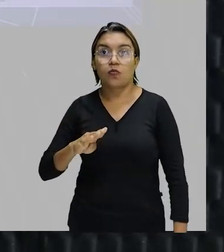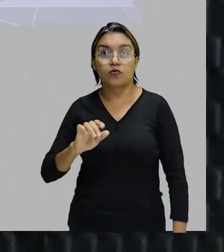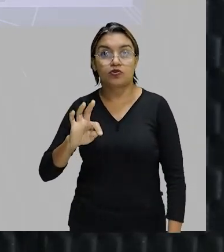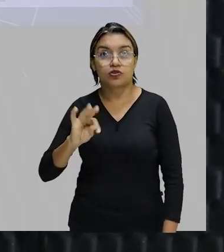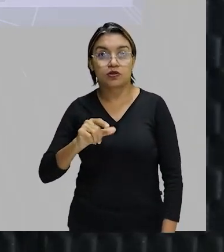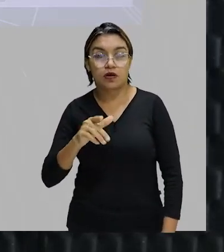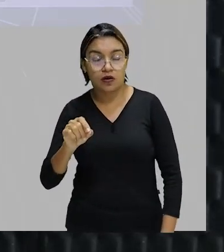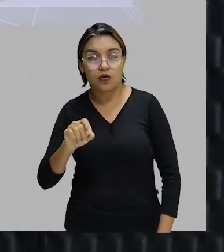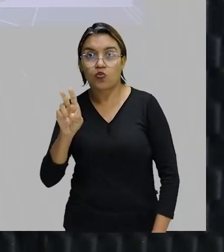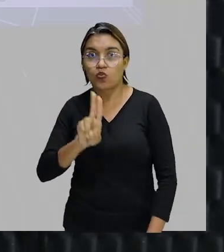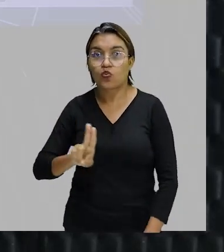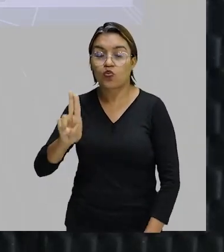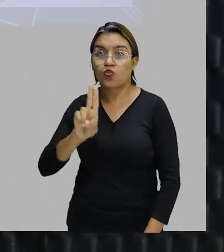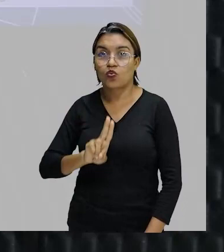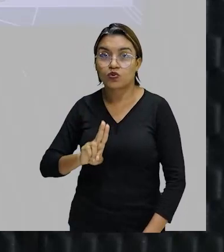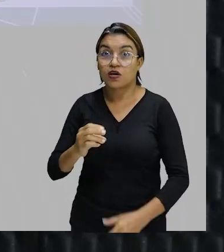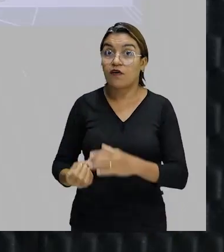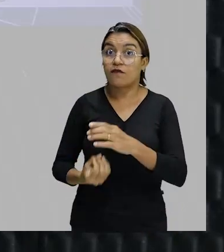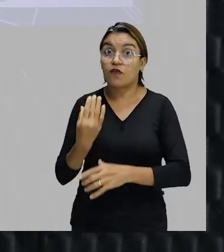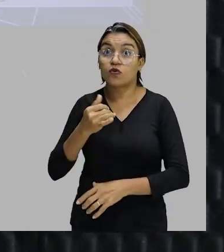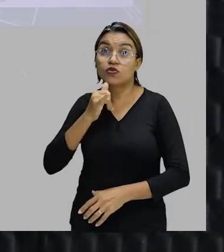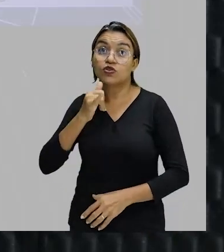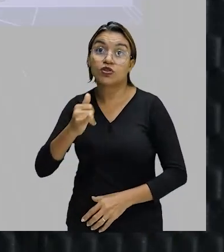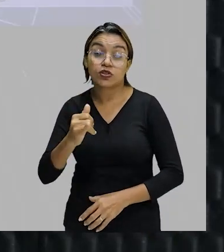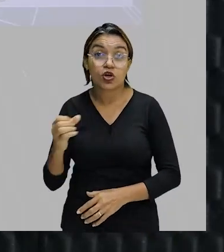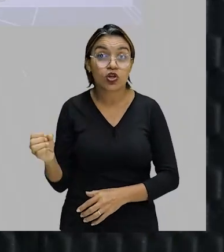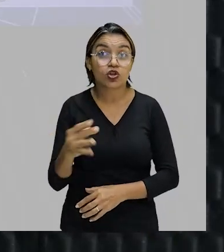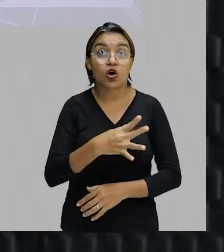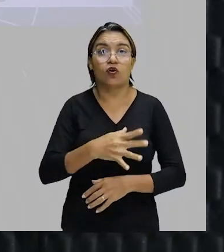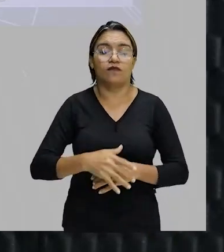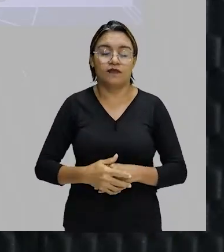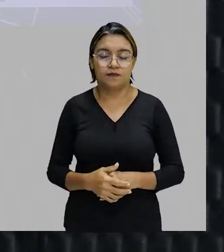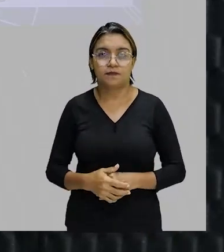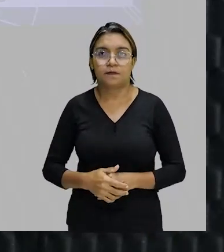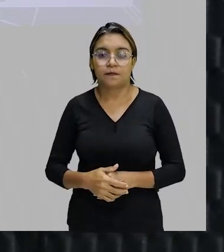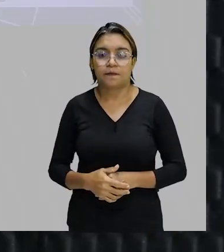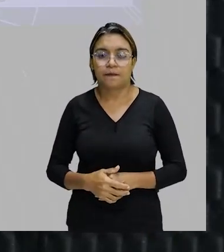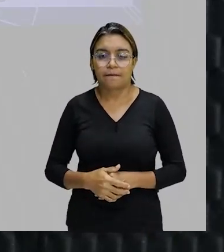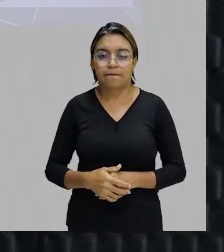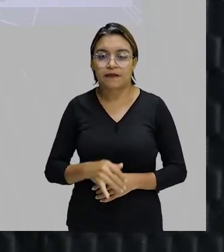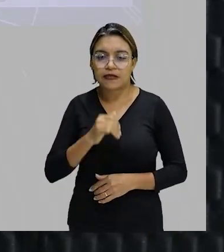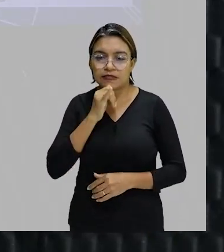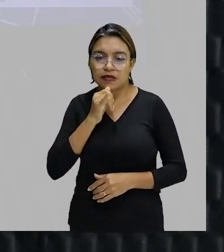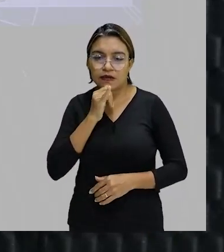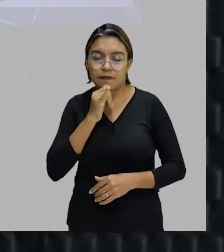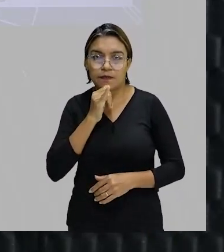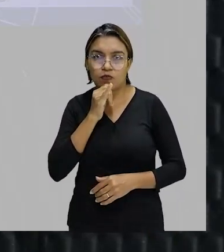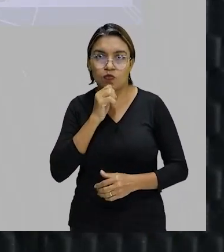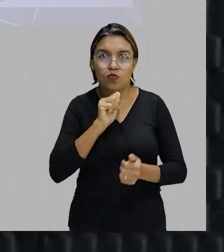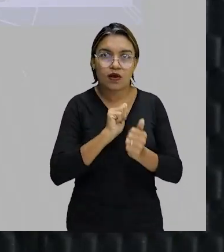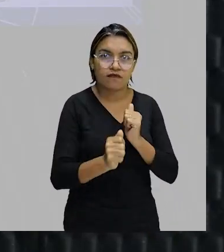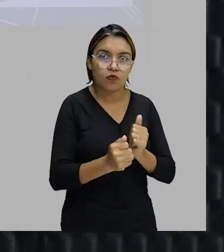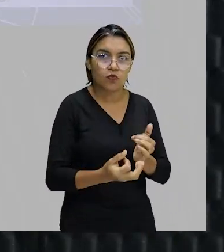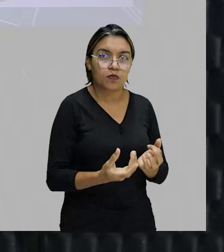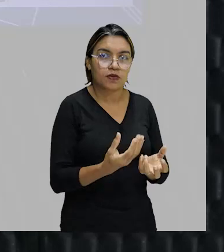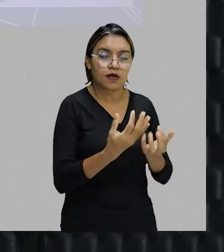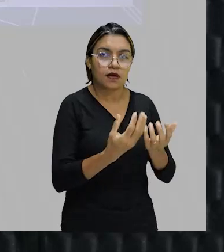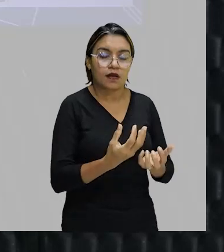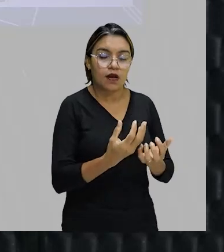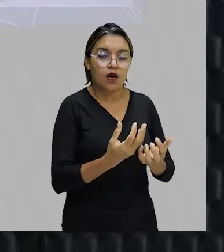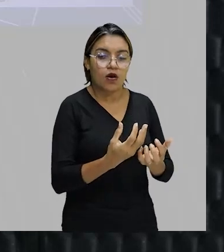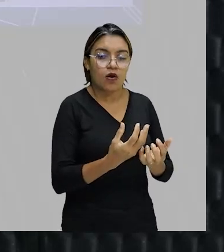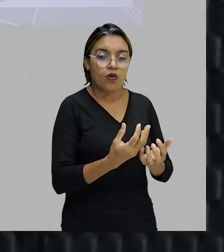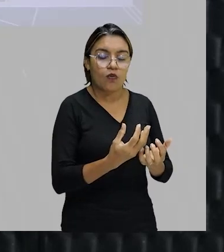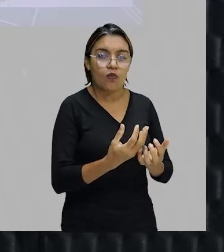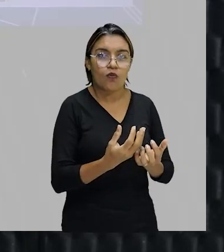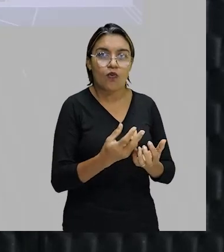uma nova fonte de energia. Que fonte de energia é essa, Marcos? Sai o carvão mineral e entra o